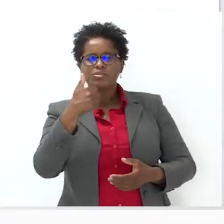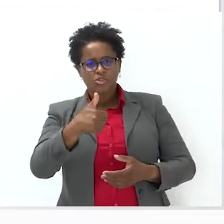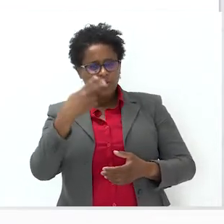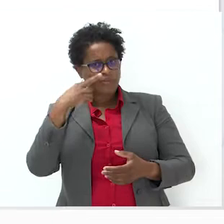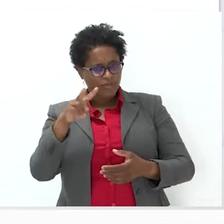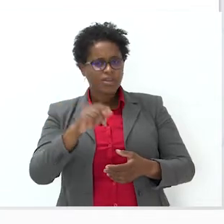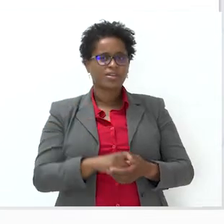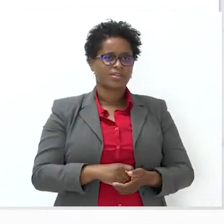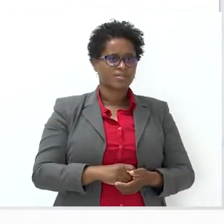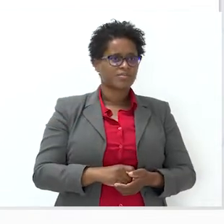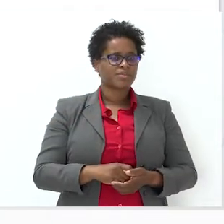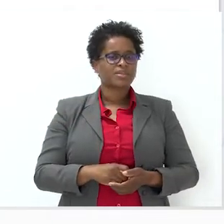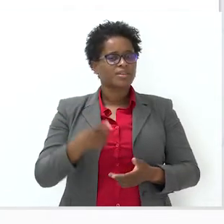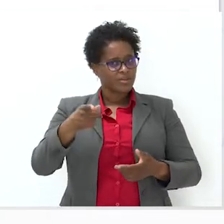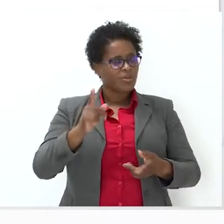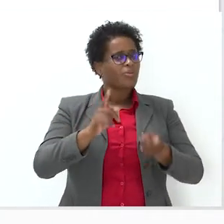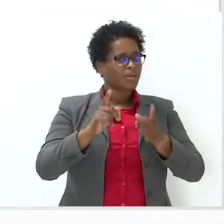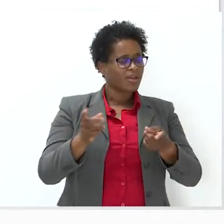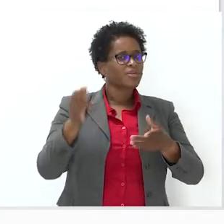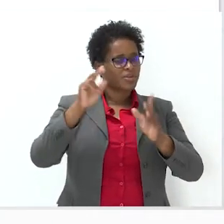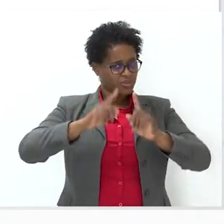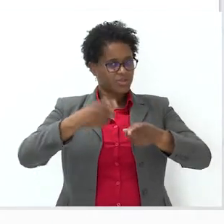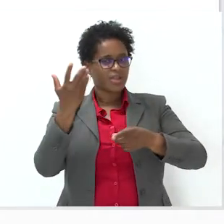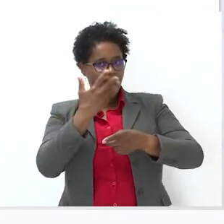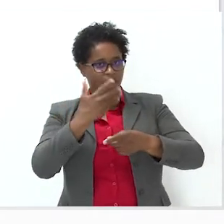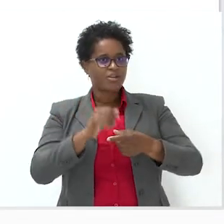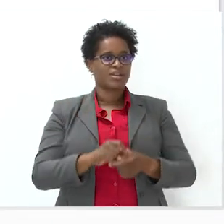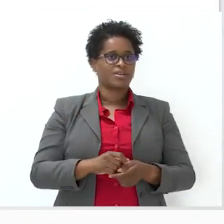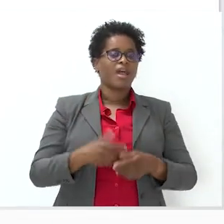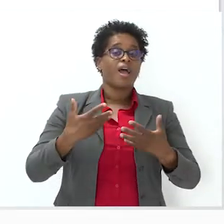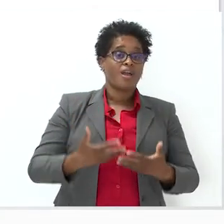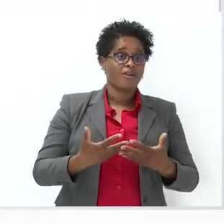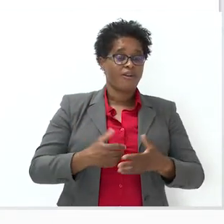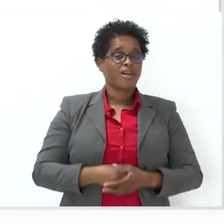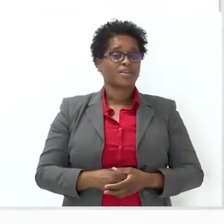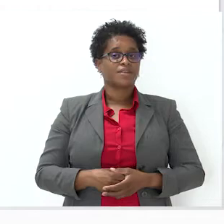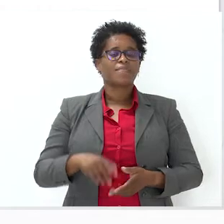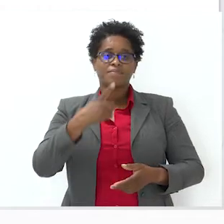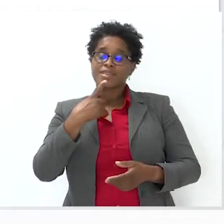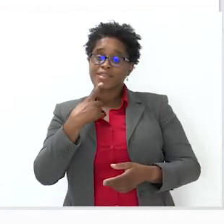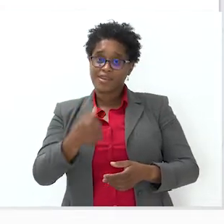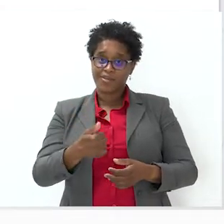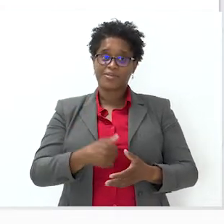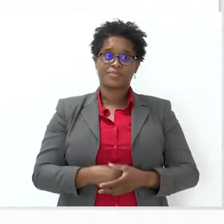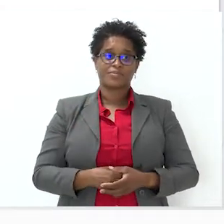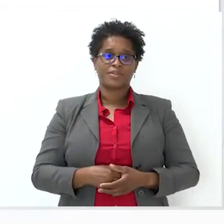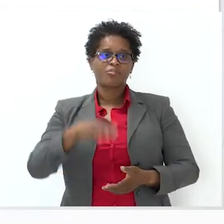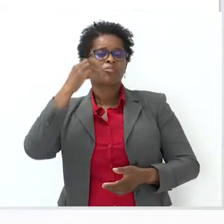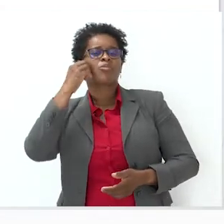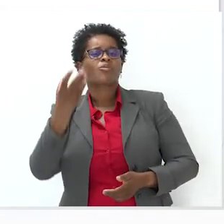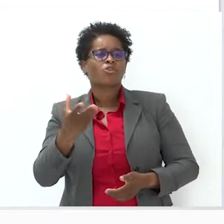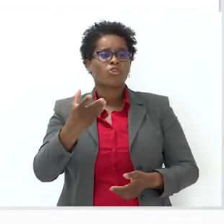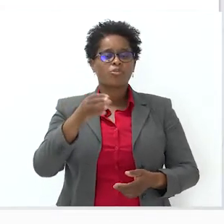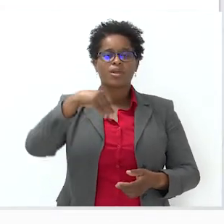que é a introdução da nossa aula? Muito bem. Agora, perceberam como é que